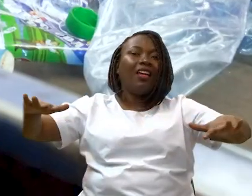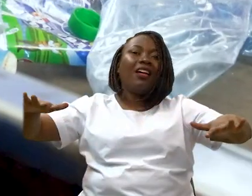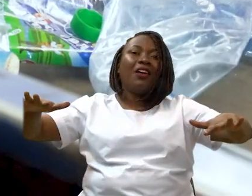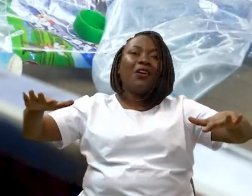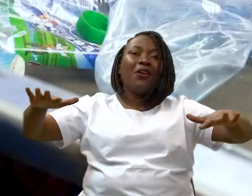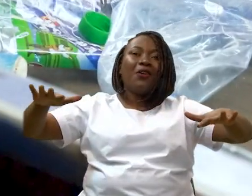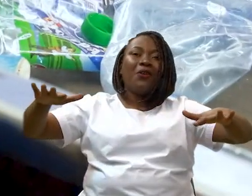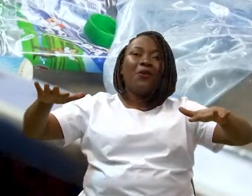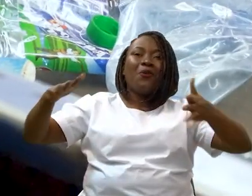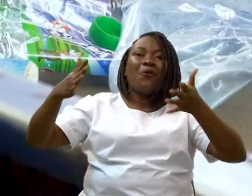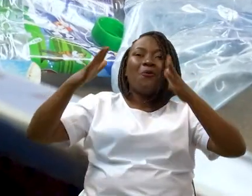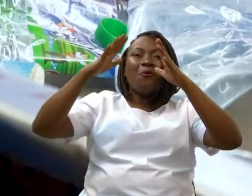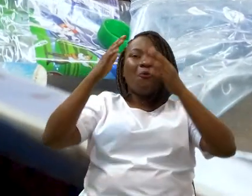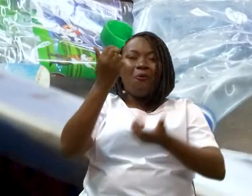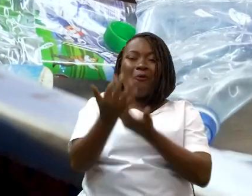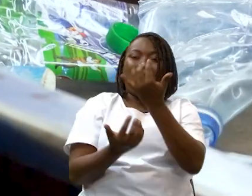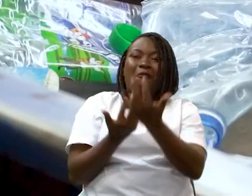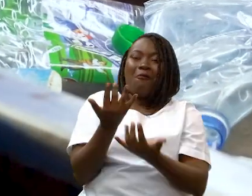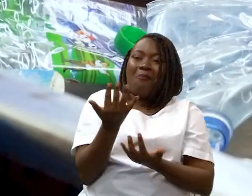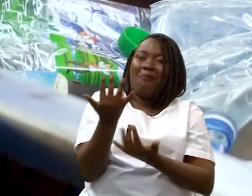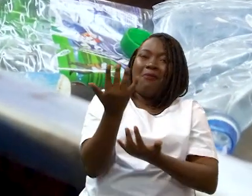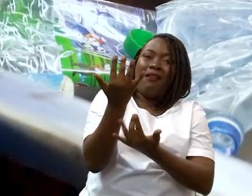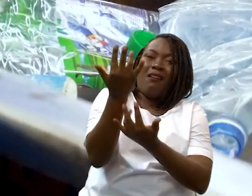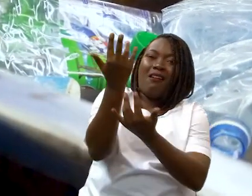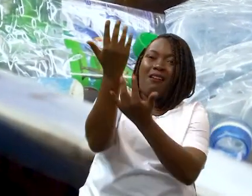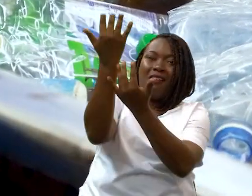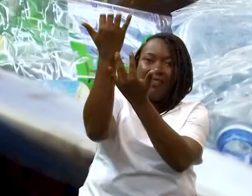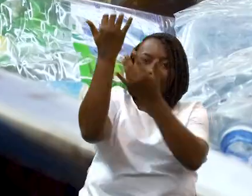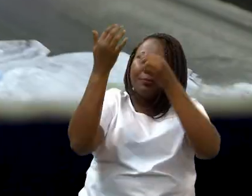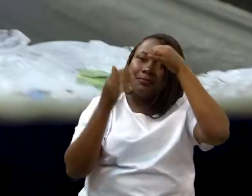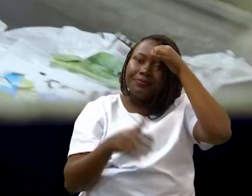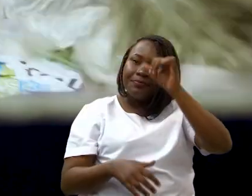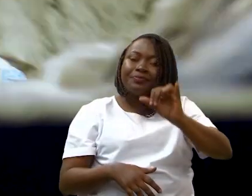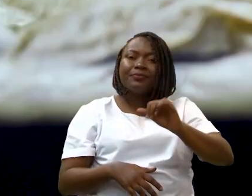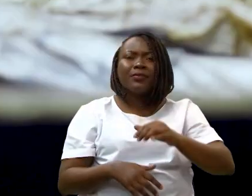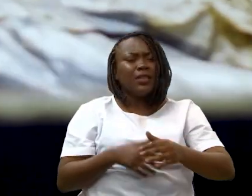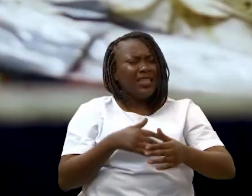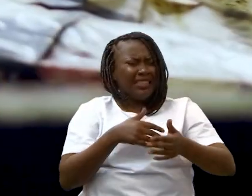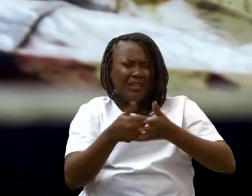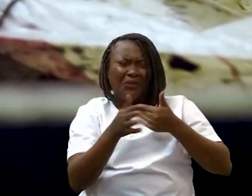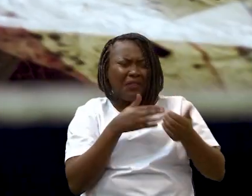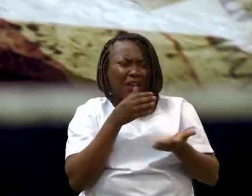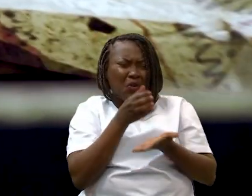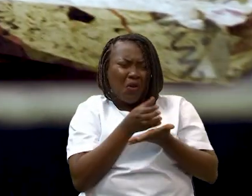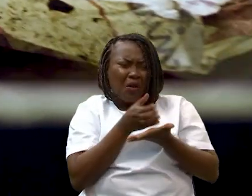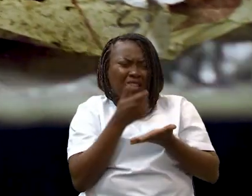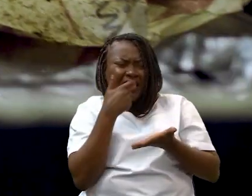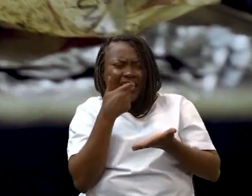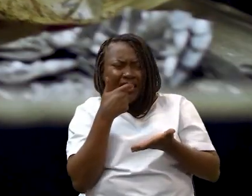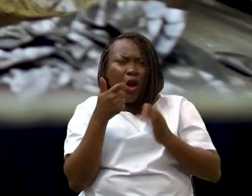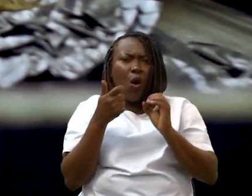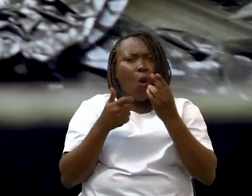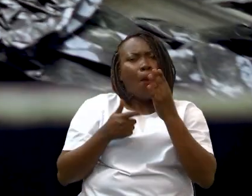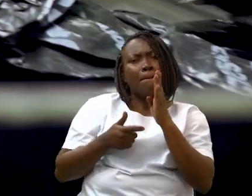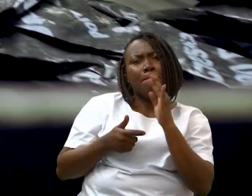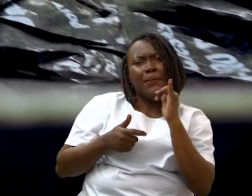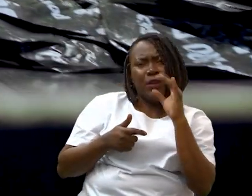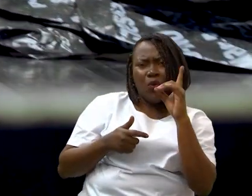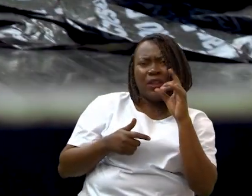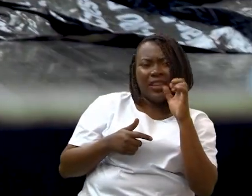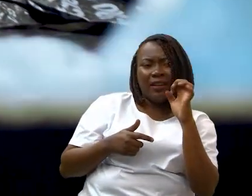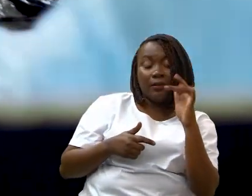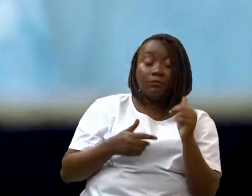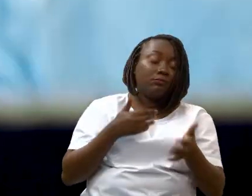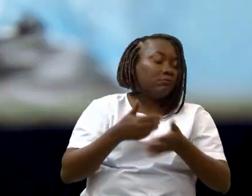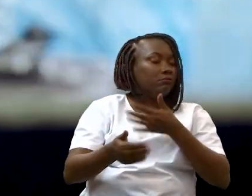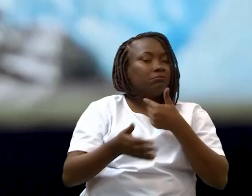a fumaça, com o que sai dessa queima. Tanto faz usar o copo de plástico quanto biodegradável? Tanto